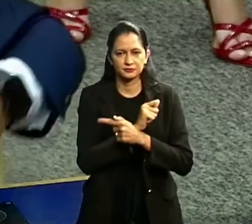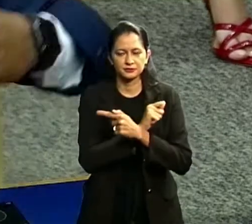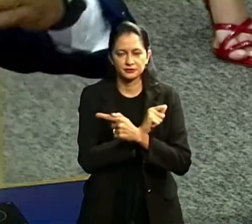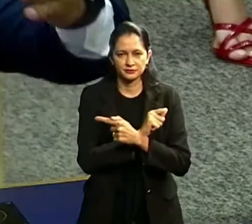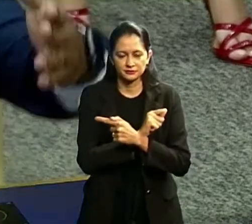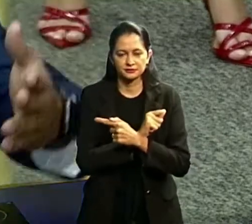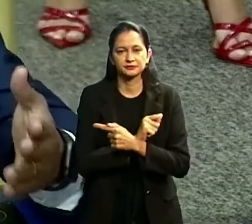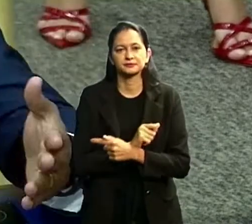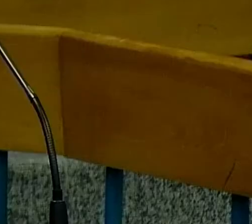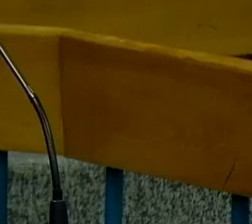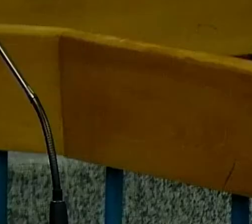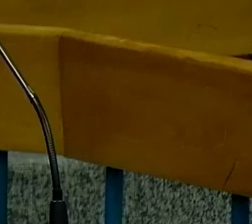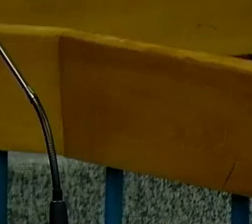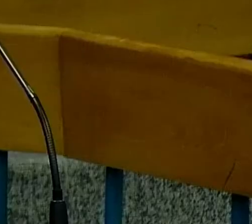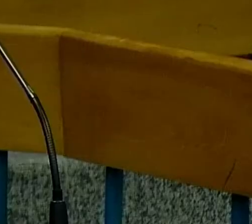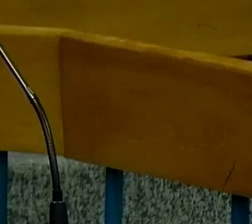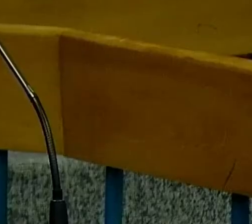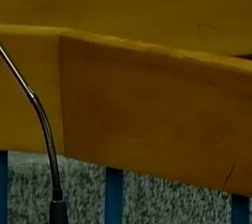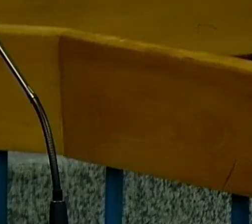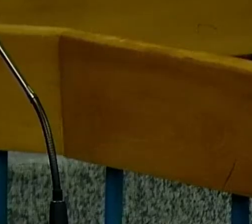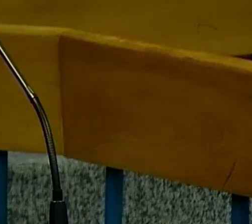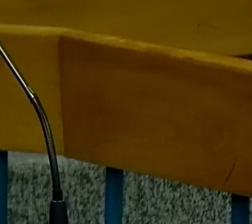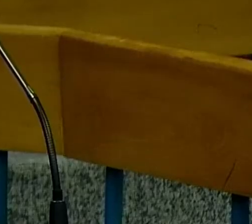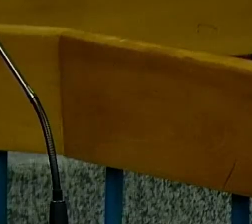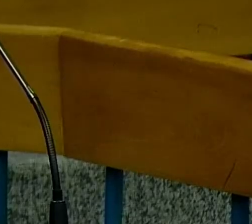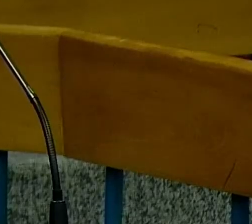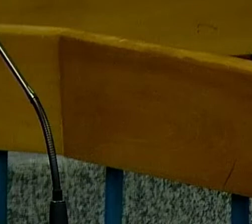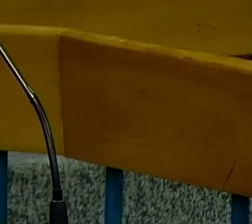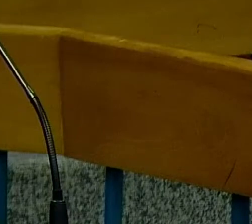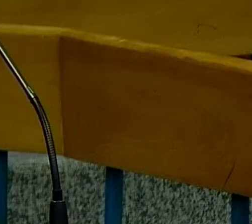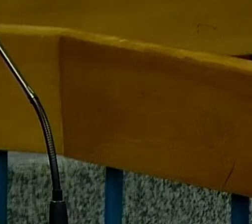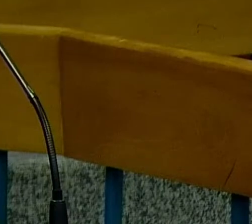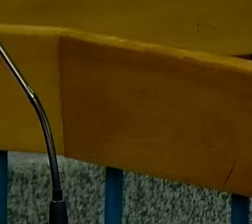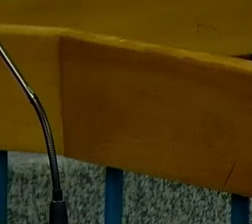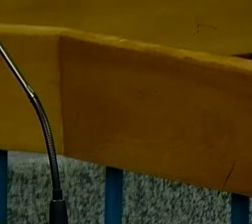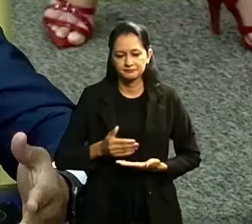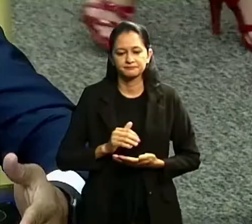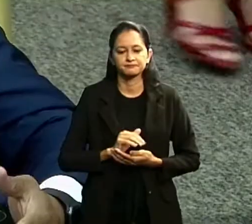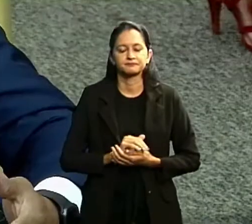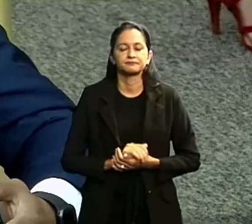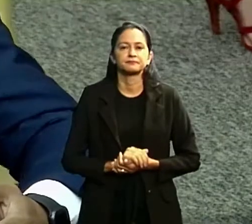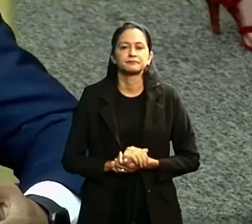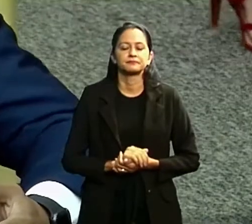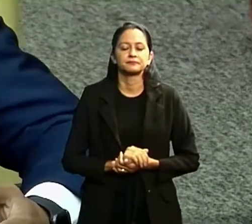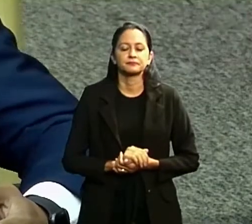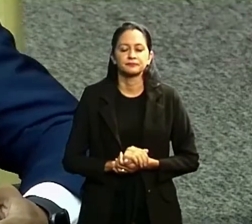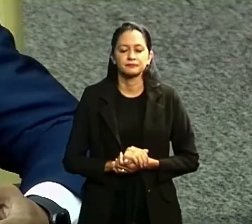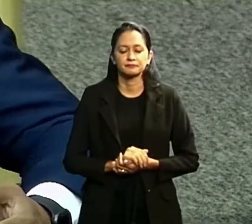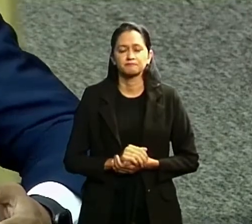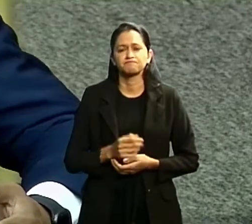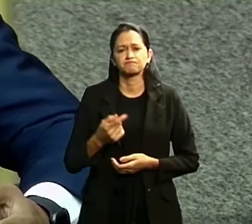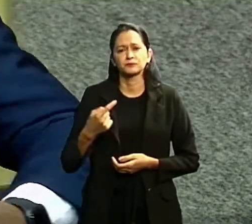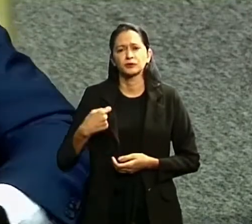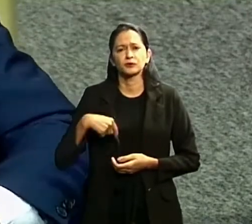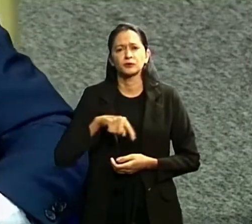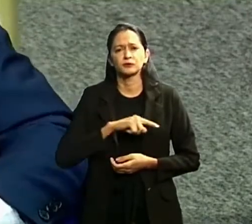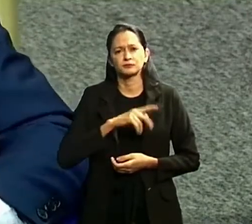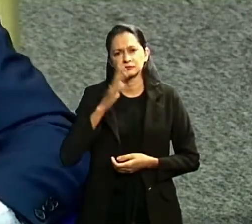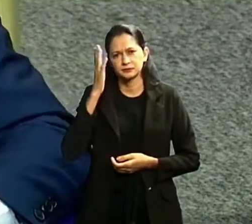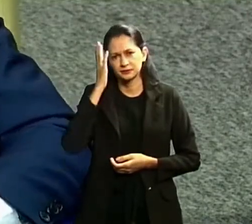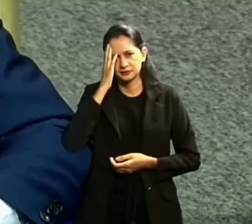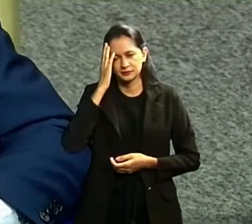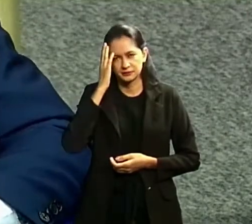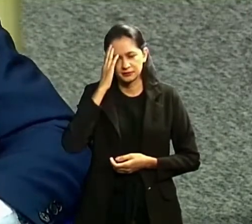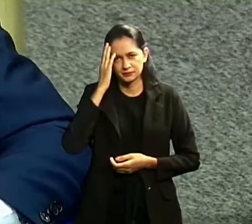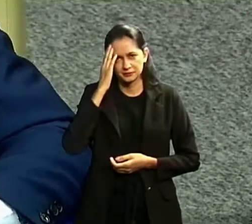Goiânia, vereadora Camila, seja bem-vinda a esta casa. Senhor presidente, nós sabemos,